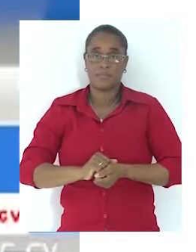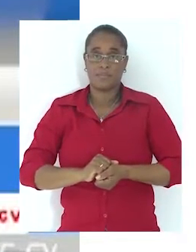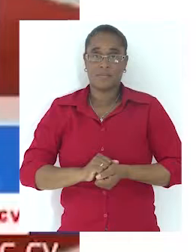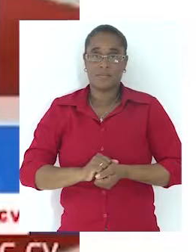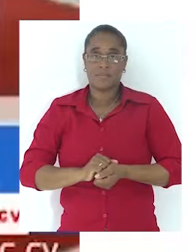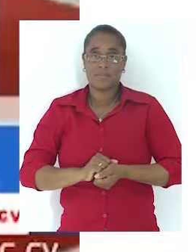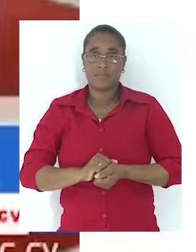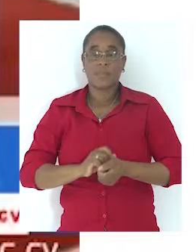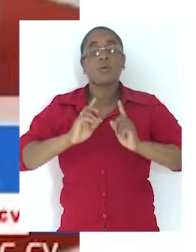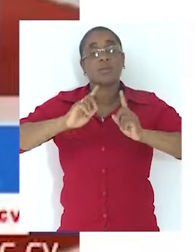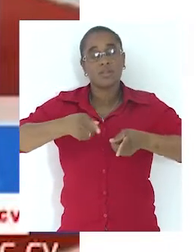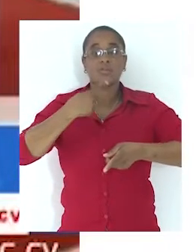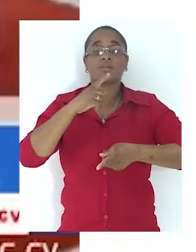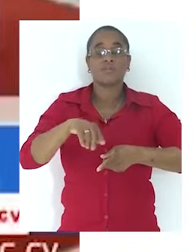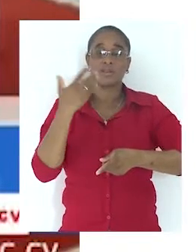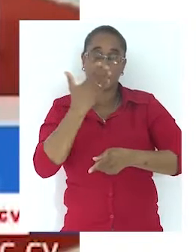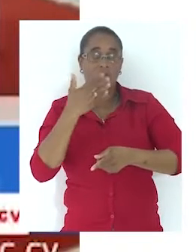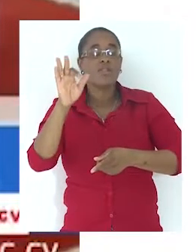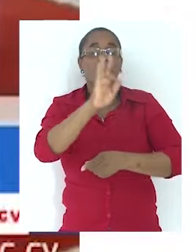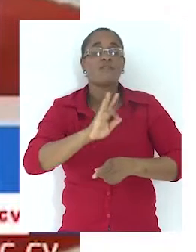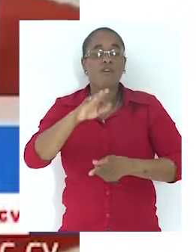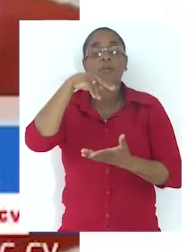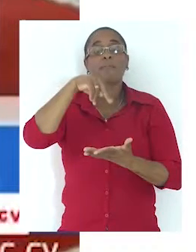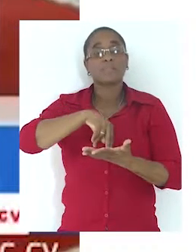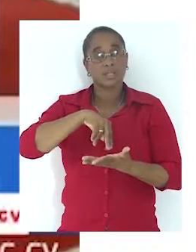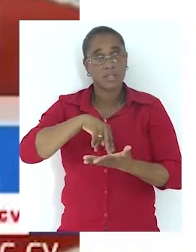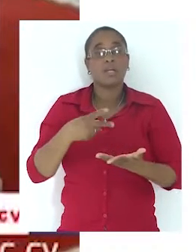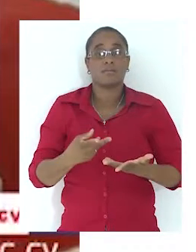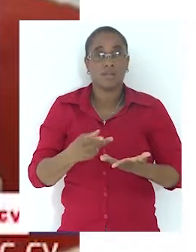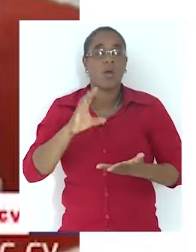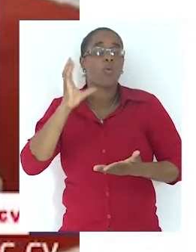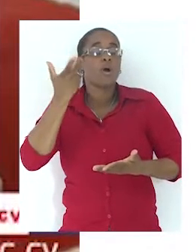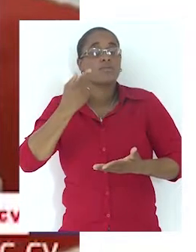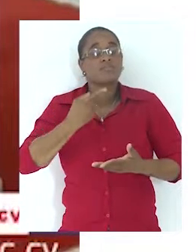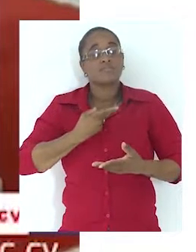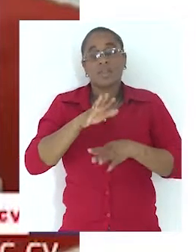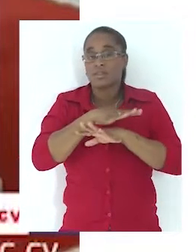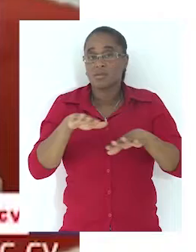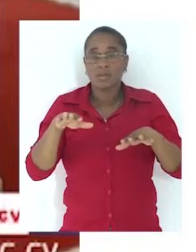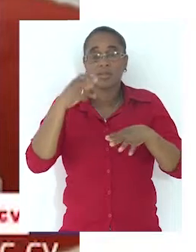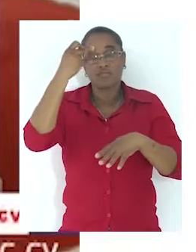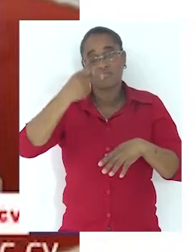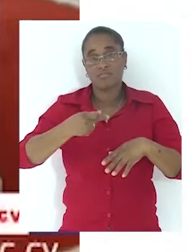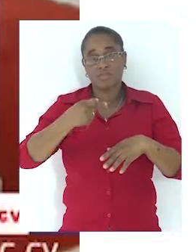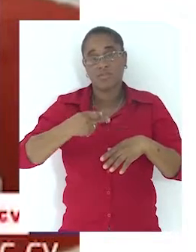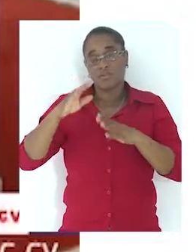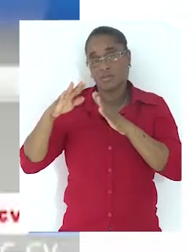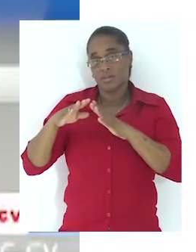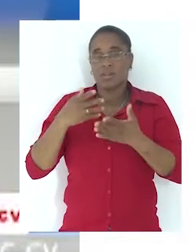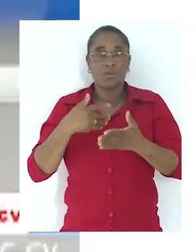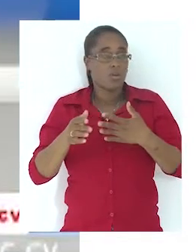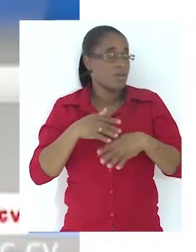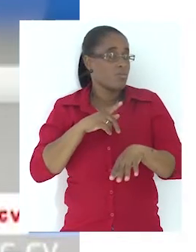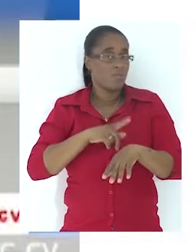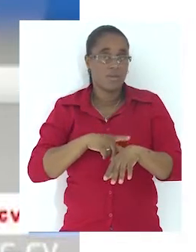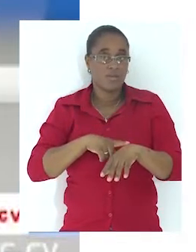é o reinício das aulas de forma presencial quando seja levantada a quarentena. Em qualquer